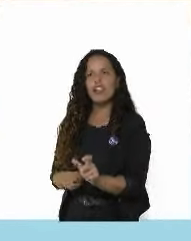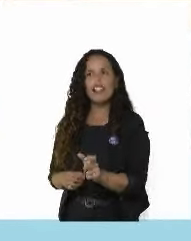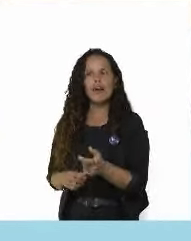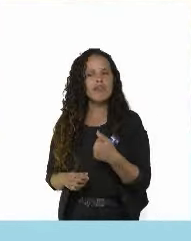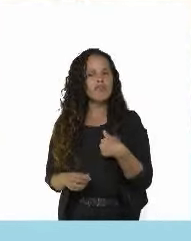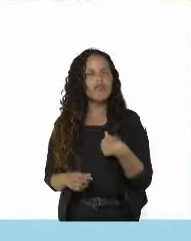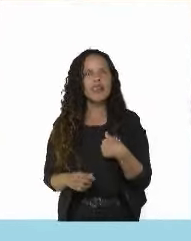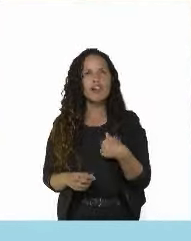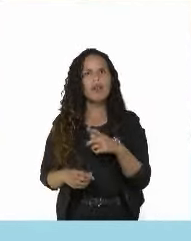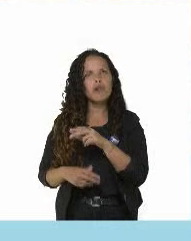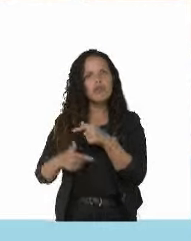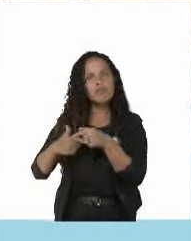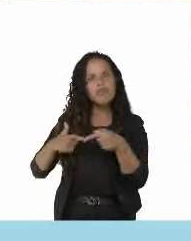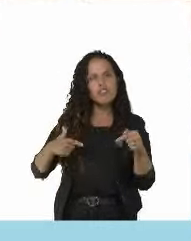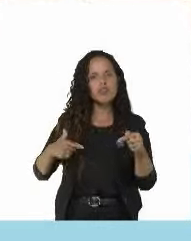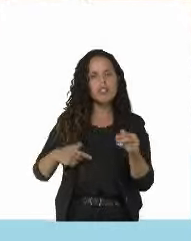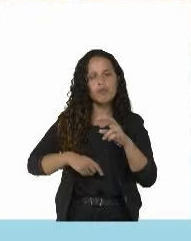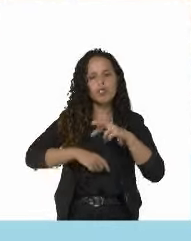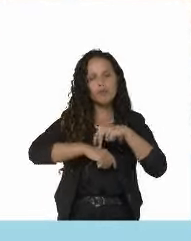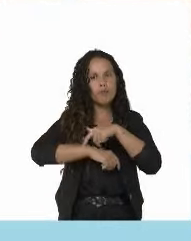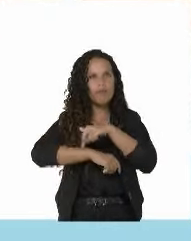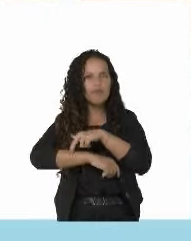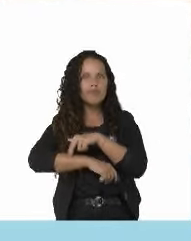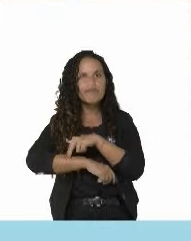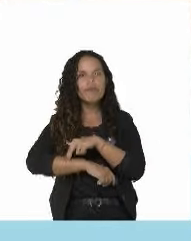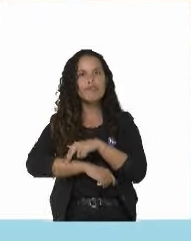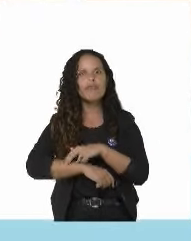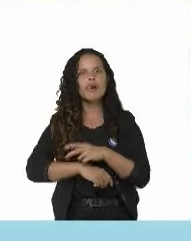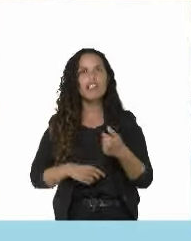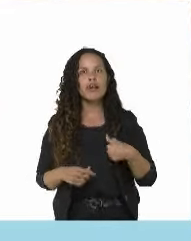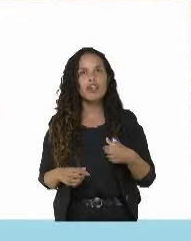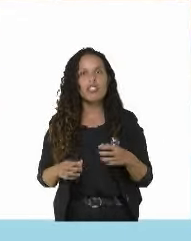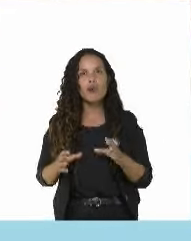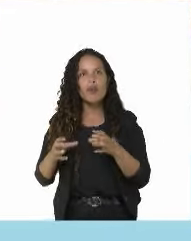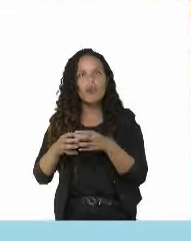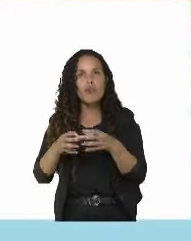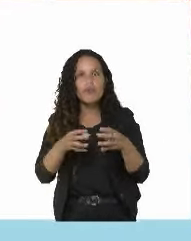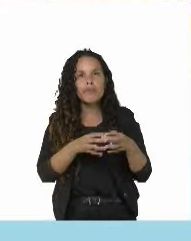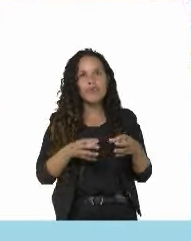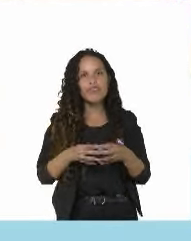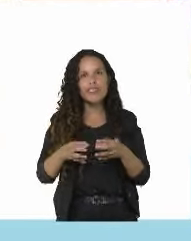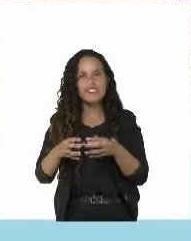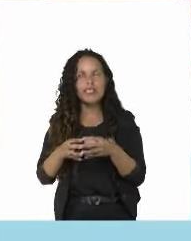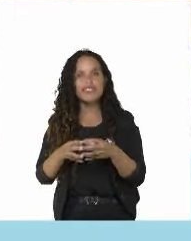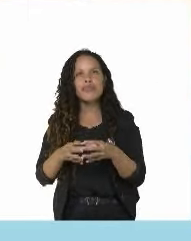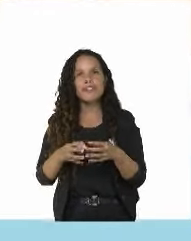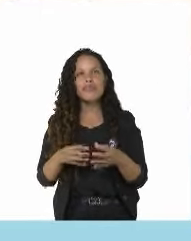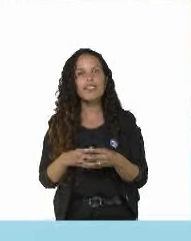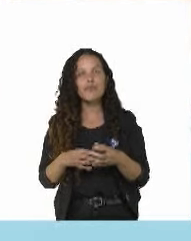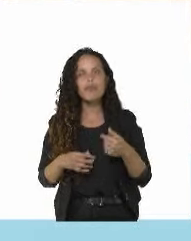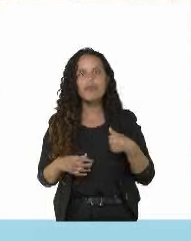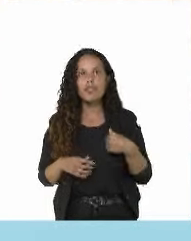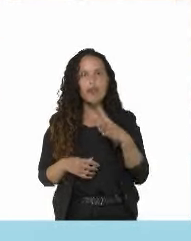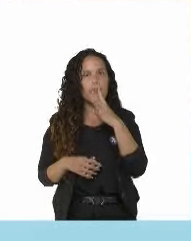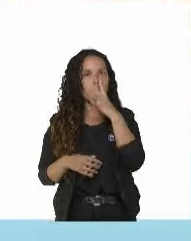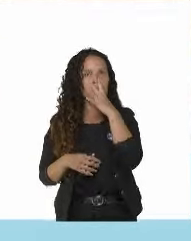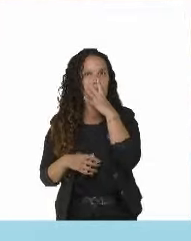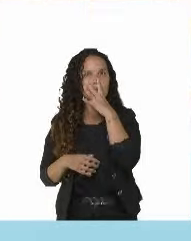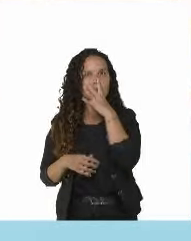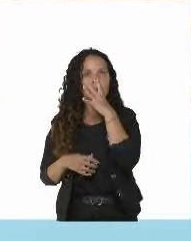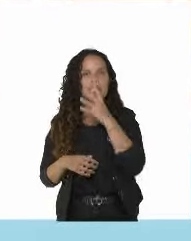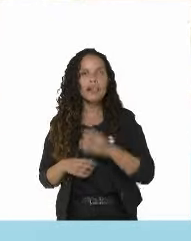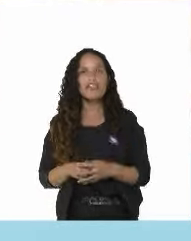realmente uma semana de moda, né? E tinham coleções, então aquilo veio assim, né? Eu achei tão incrível que você